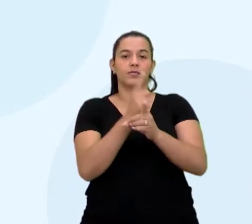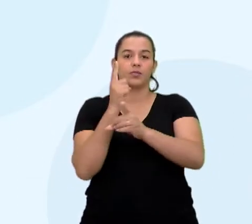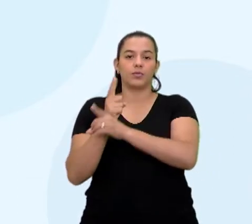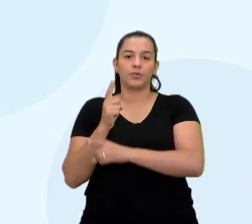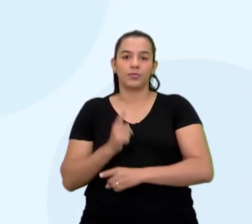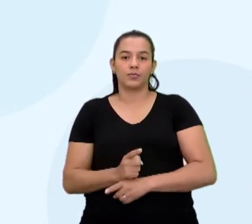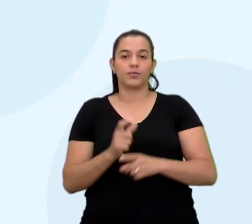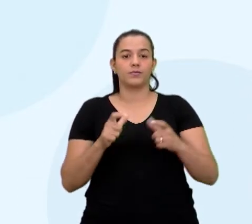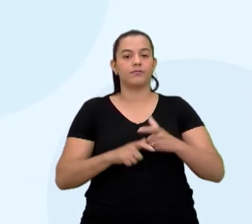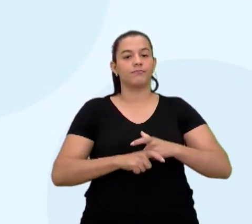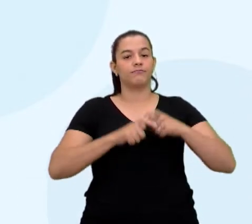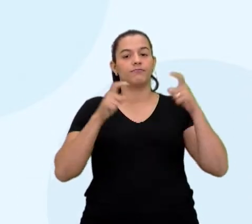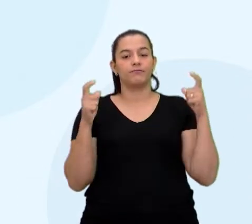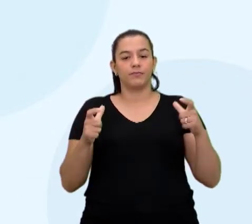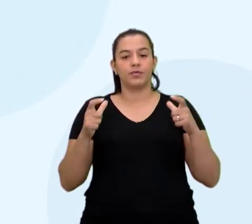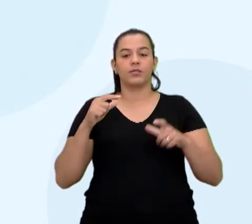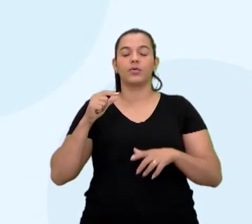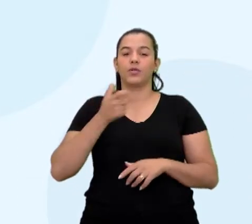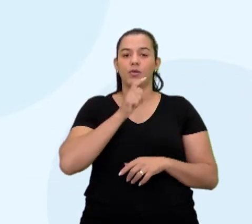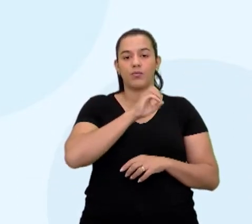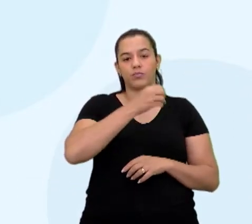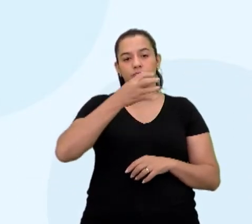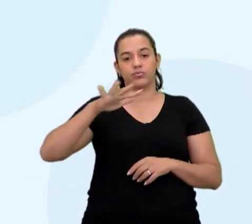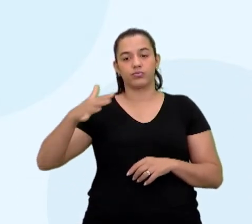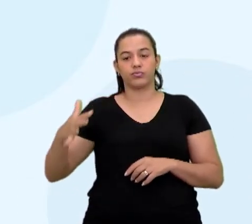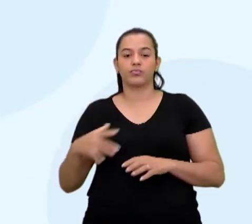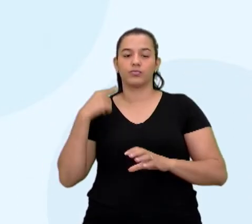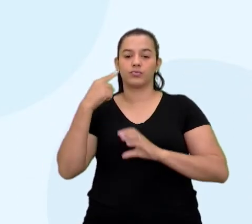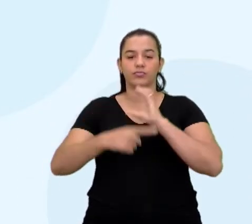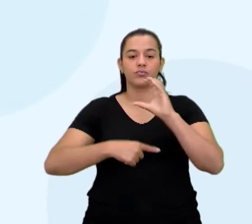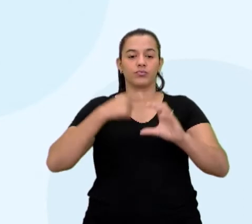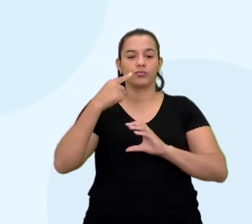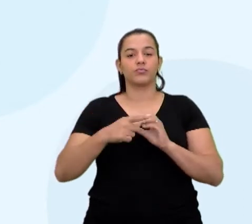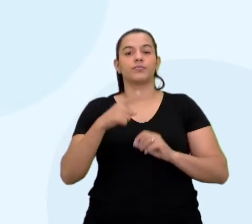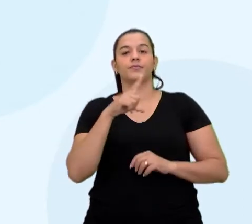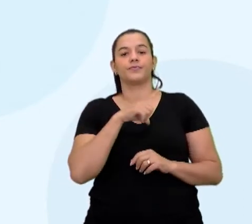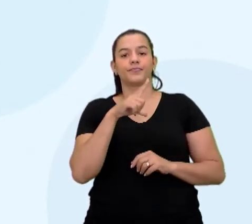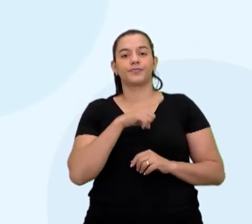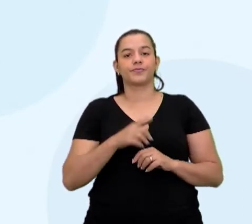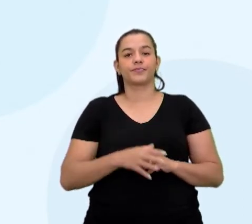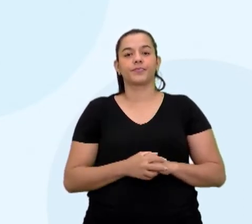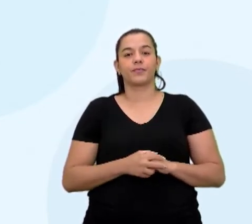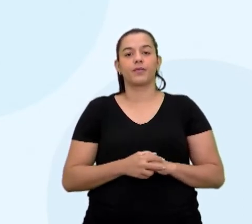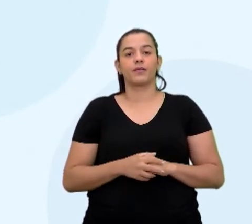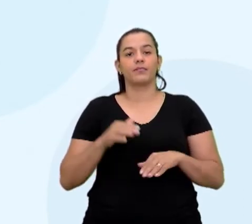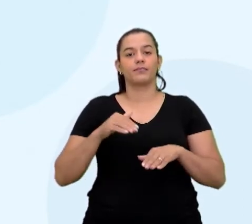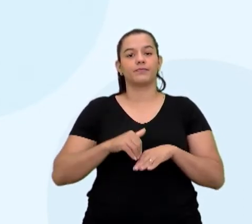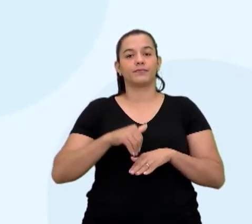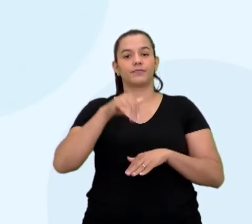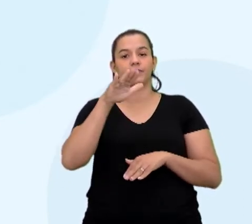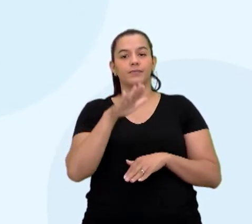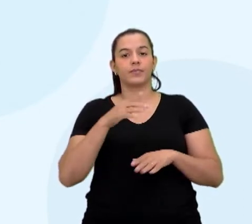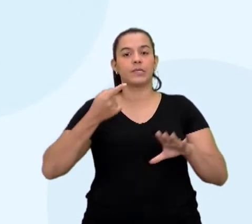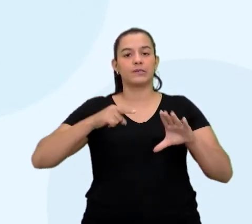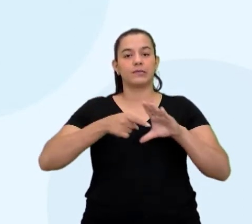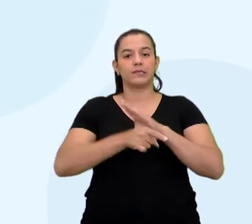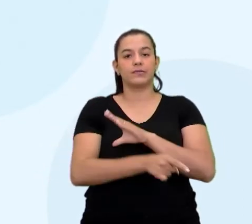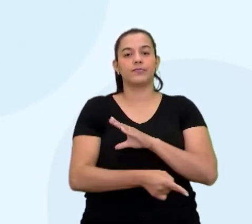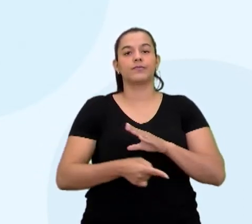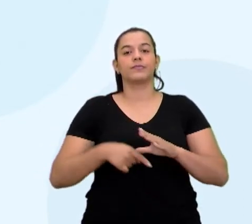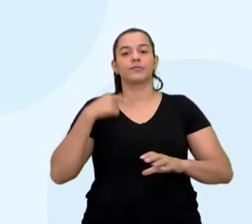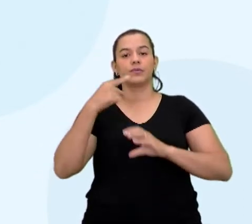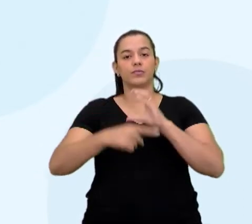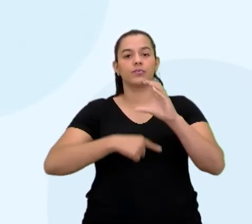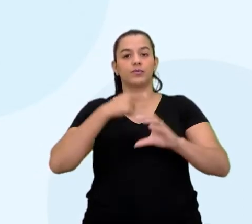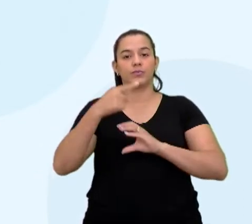maiores fossas oceânicas do mundo, né? Tem a Fossa Mariana, que é a parte mais funda do planeta até